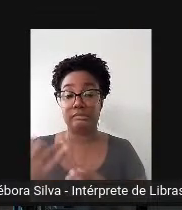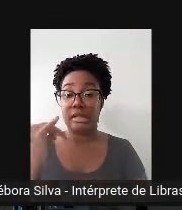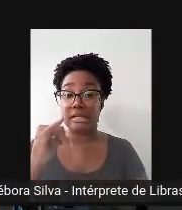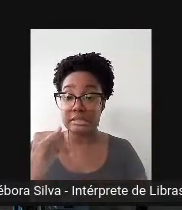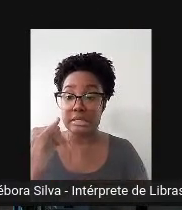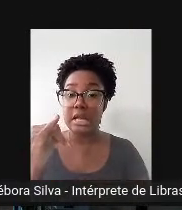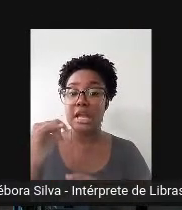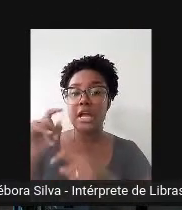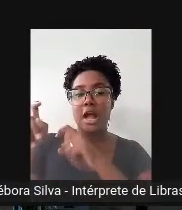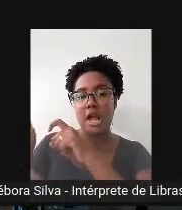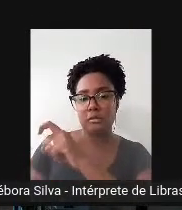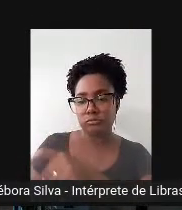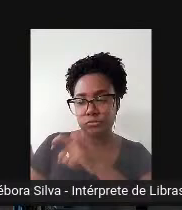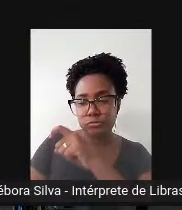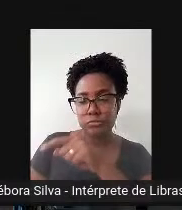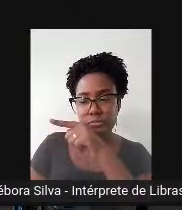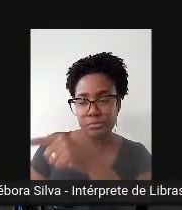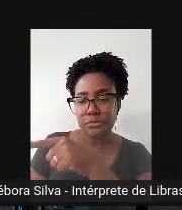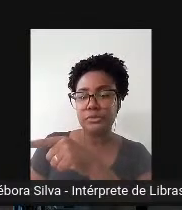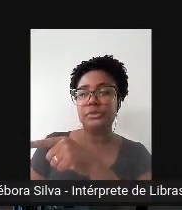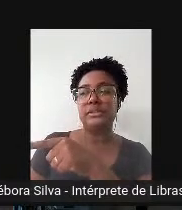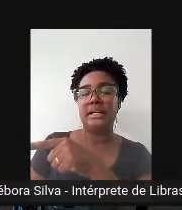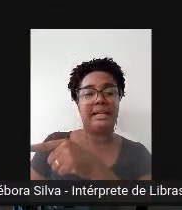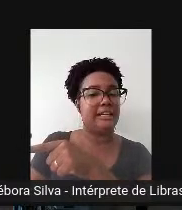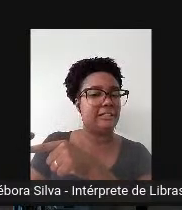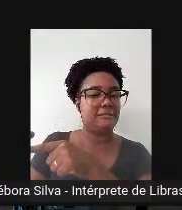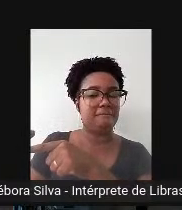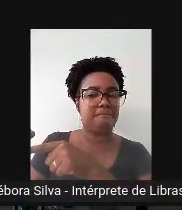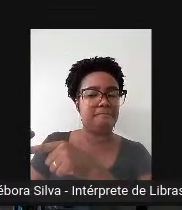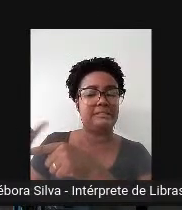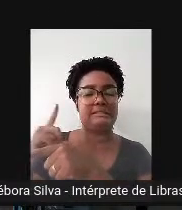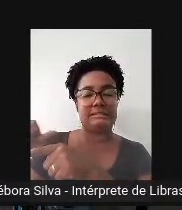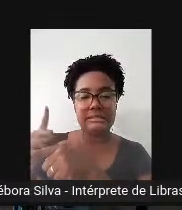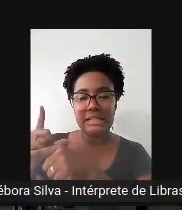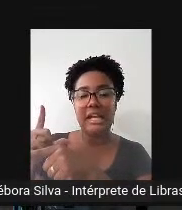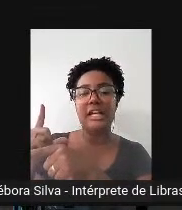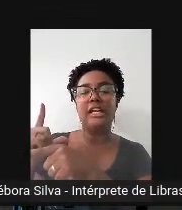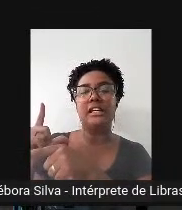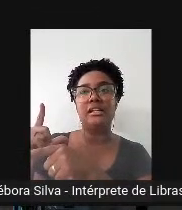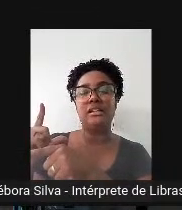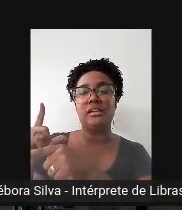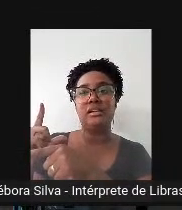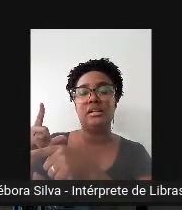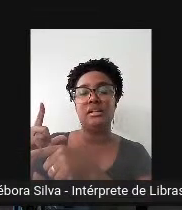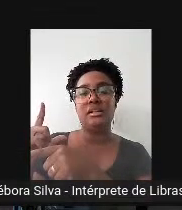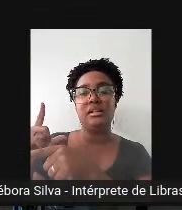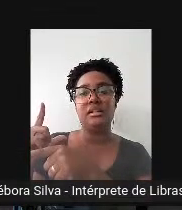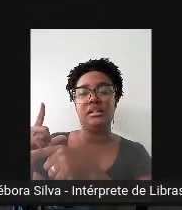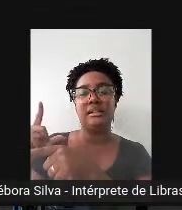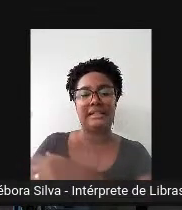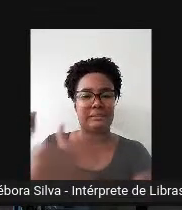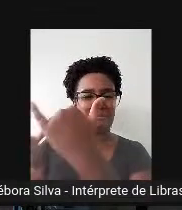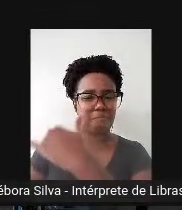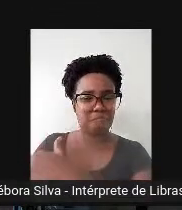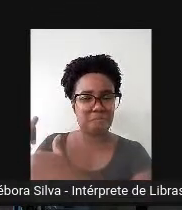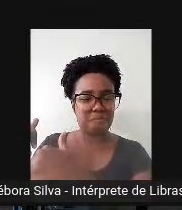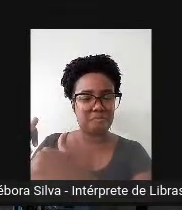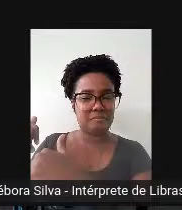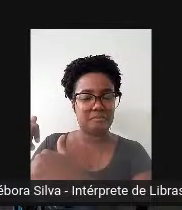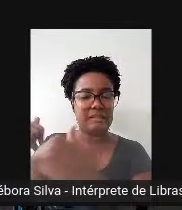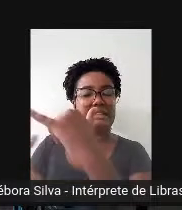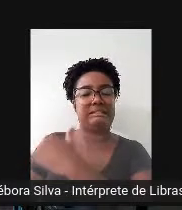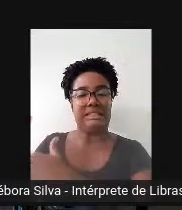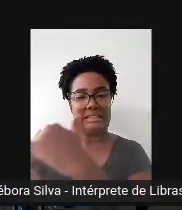estamos comendo é um alimento ultraprocessado, que na realidade é muito mais produtos químicos do que um alimento, ele também não pode